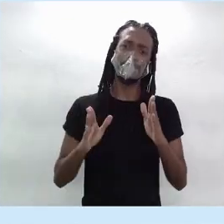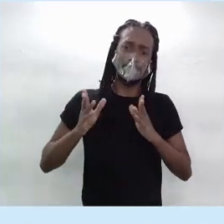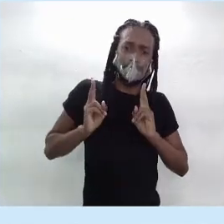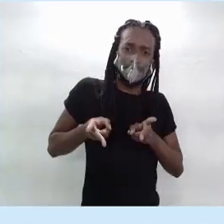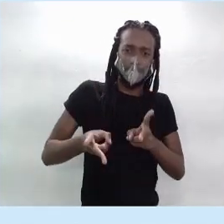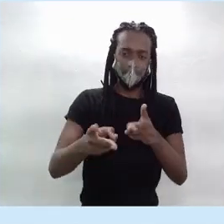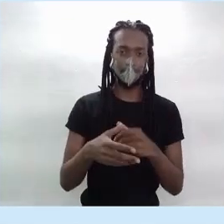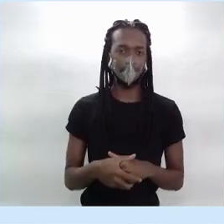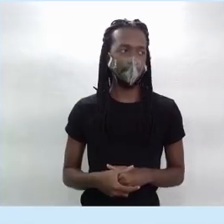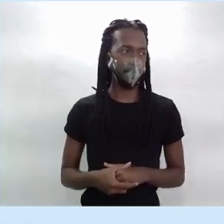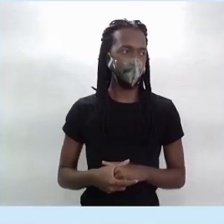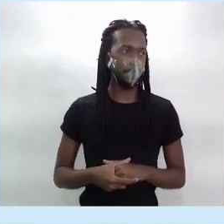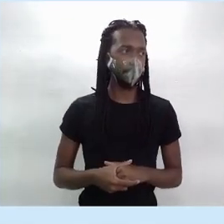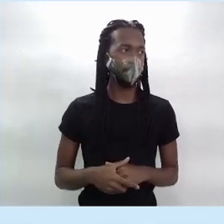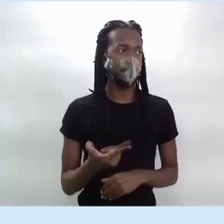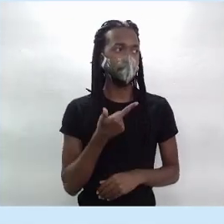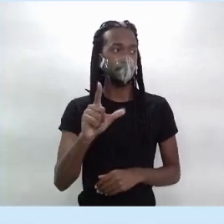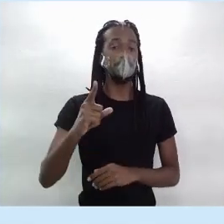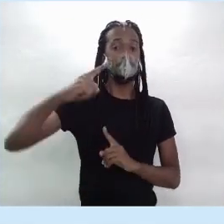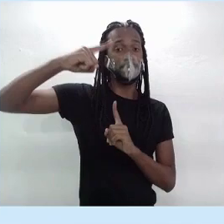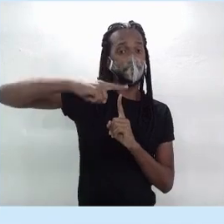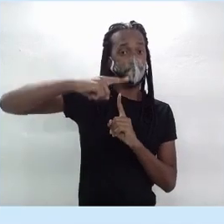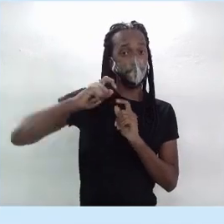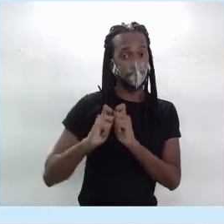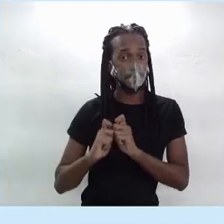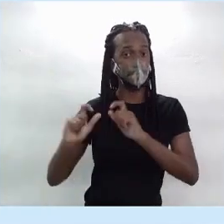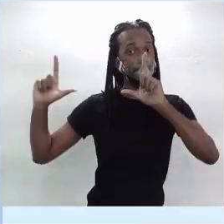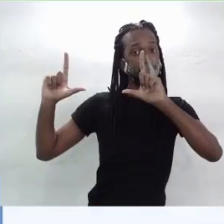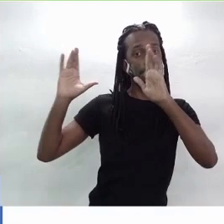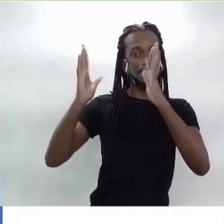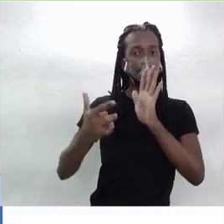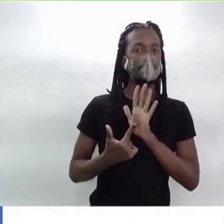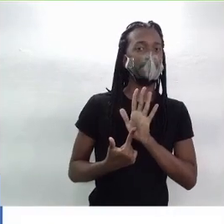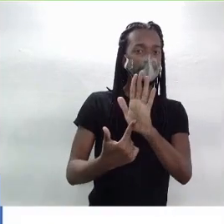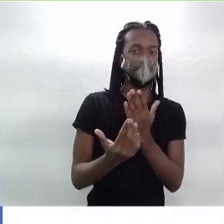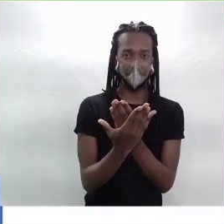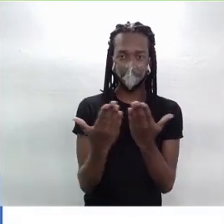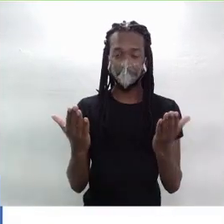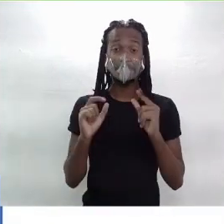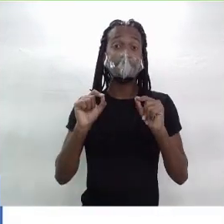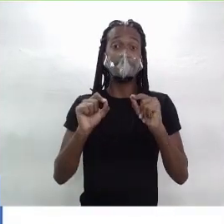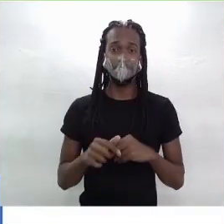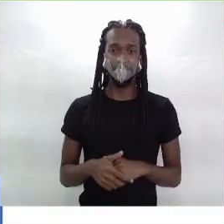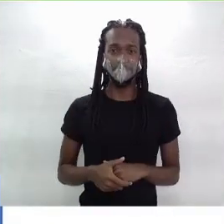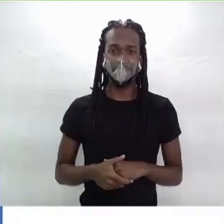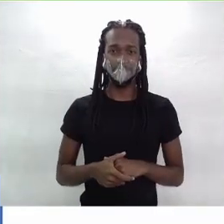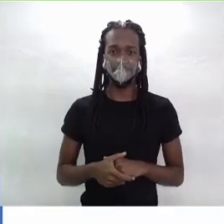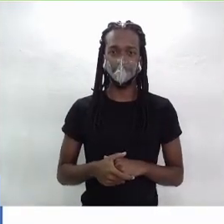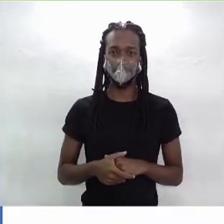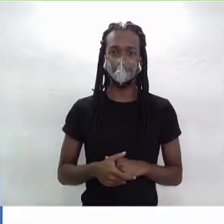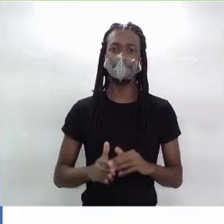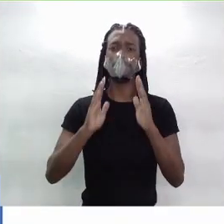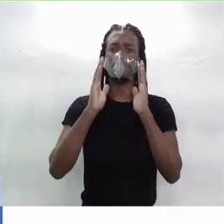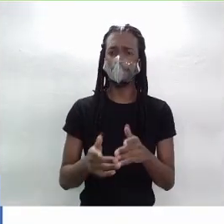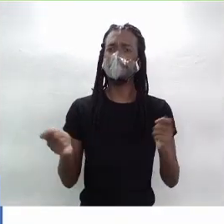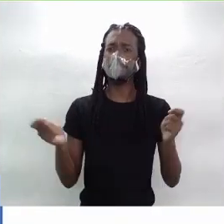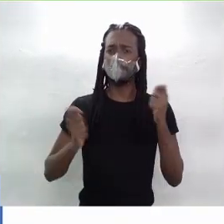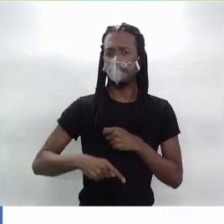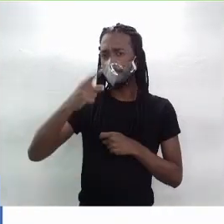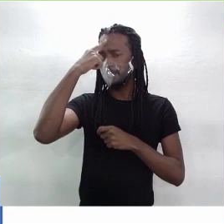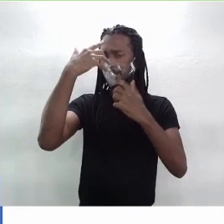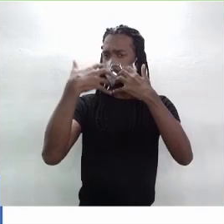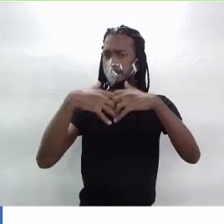adiante. Outra representação que trago para vocês. Vejam só, com essa dá para refletir